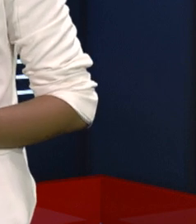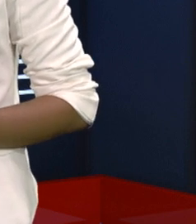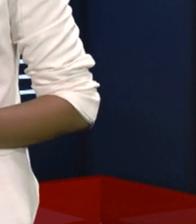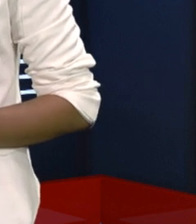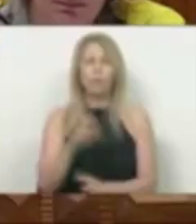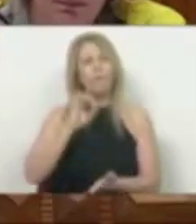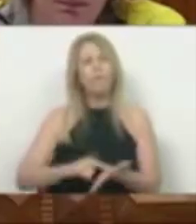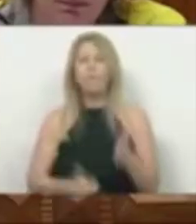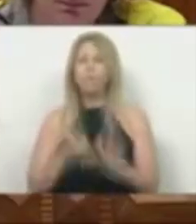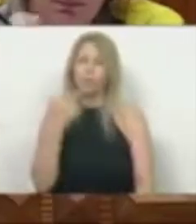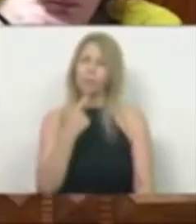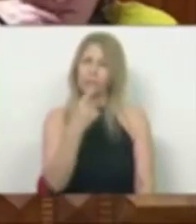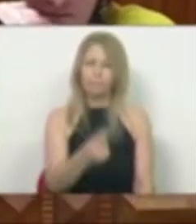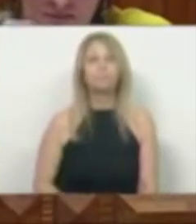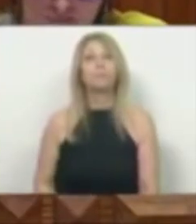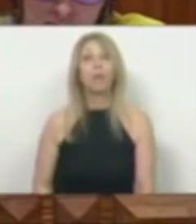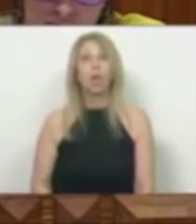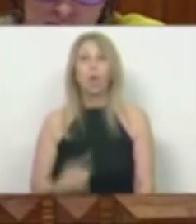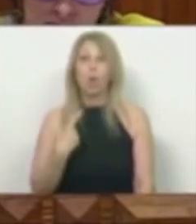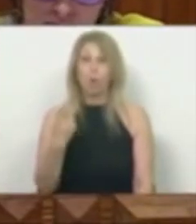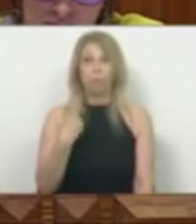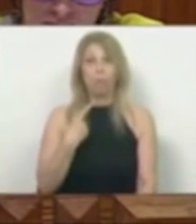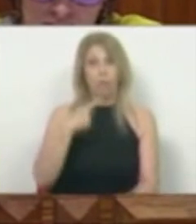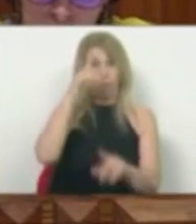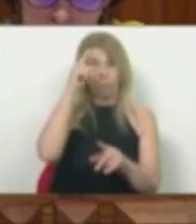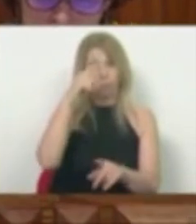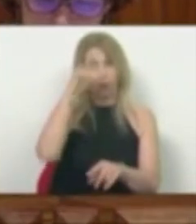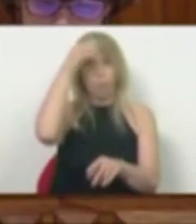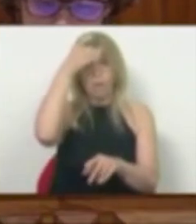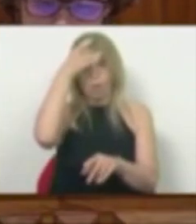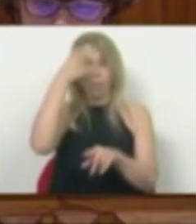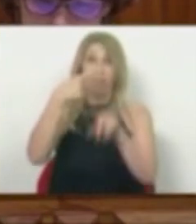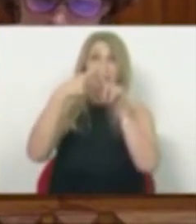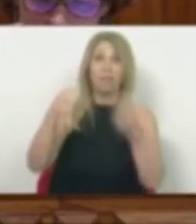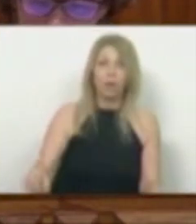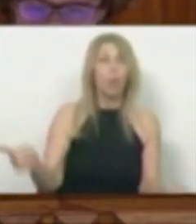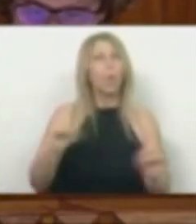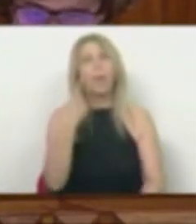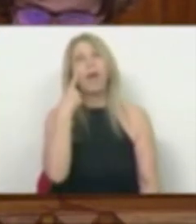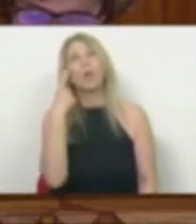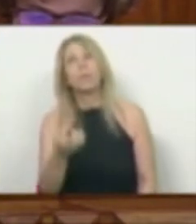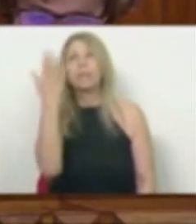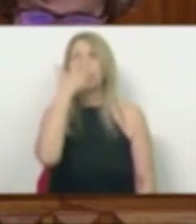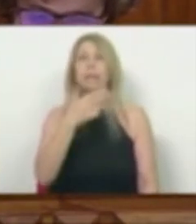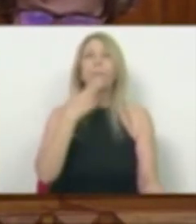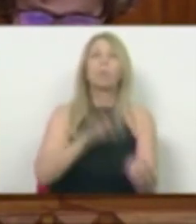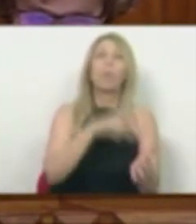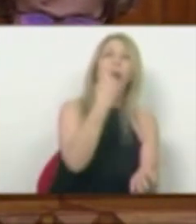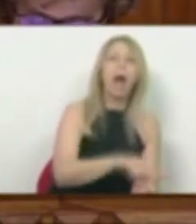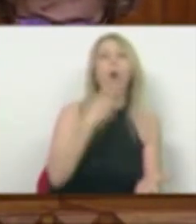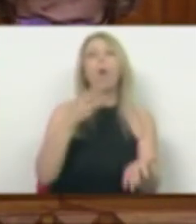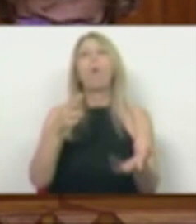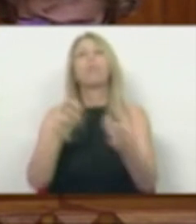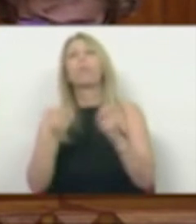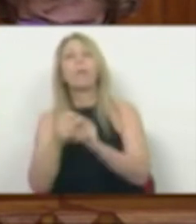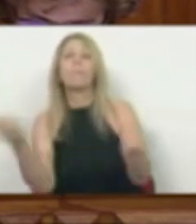caos. Aquilo que nos divide não é reconhecer se há ou não há problemas. Se há ou não há problemas nos